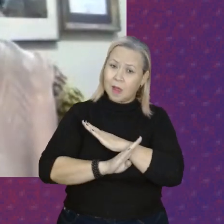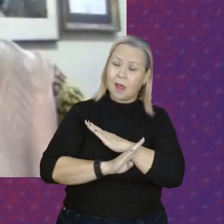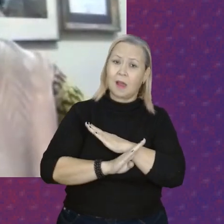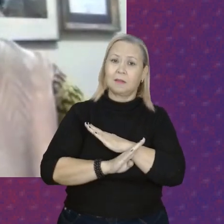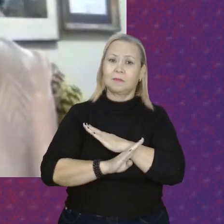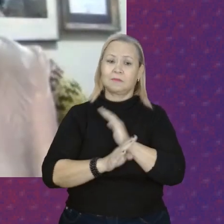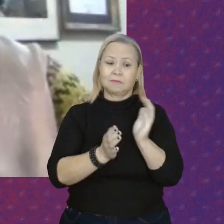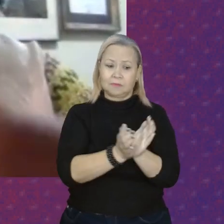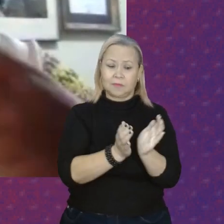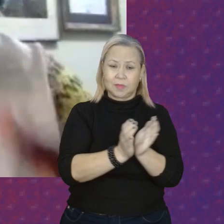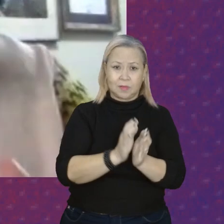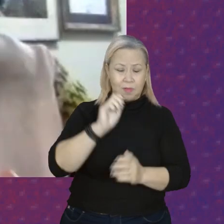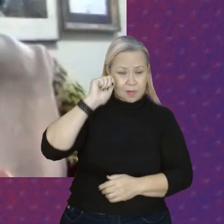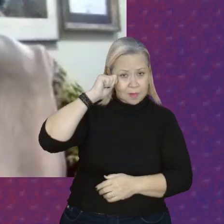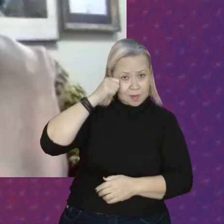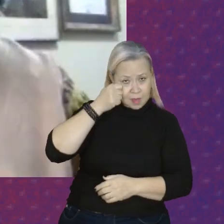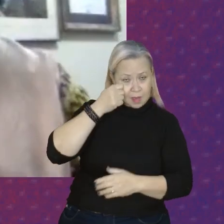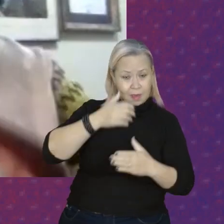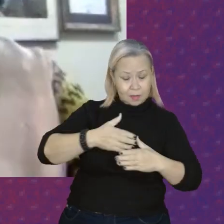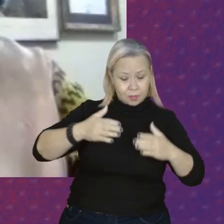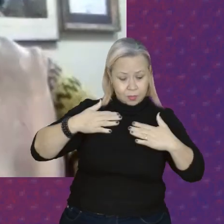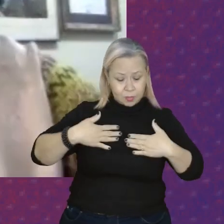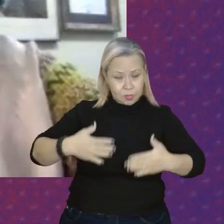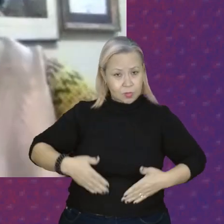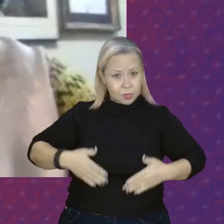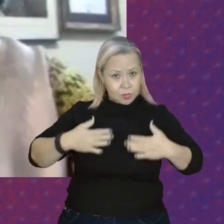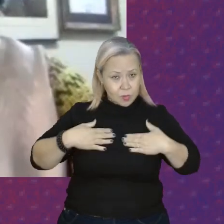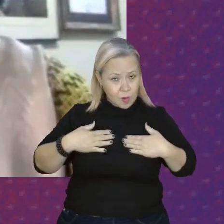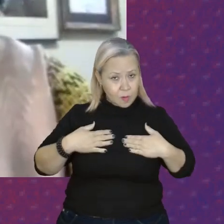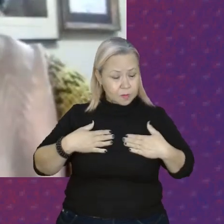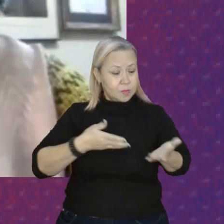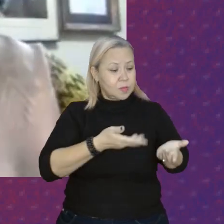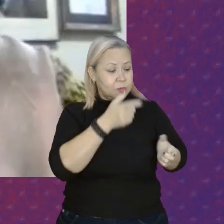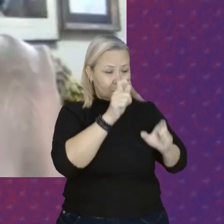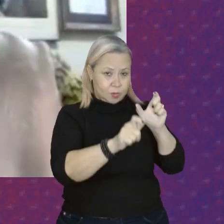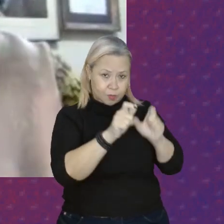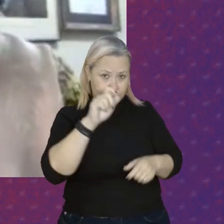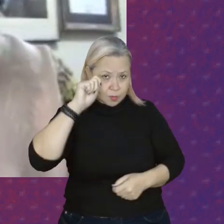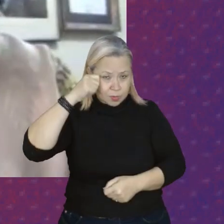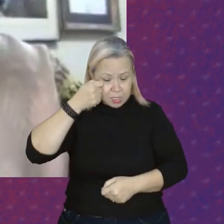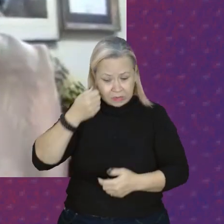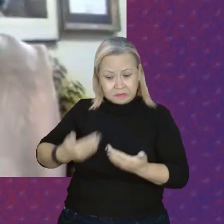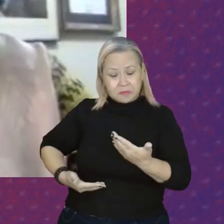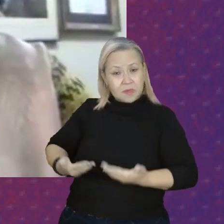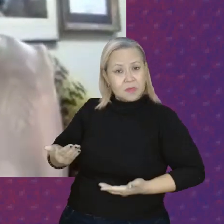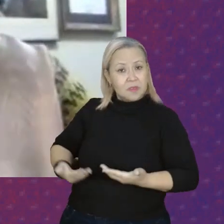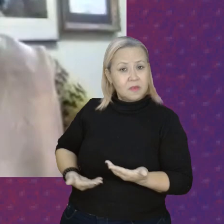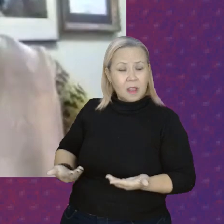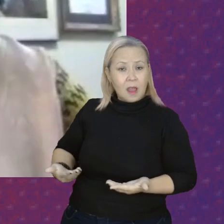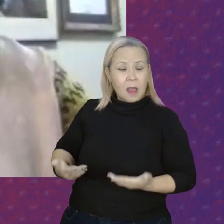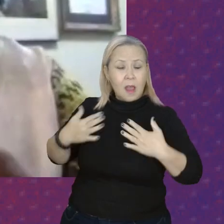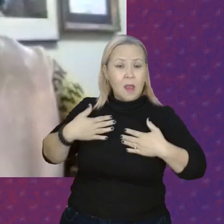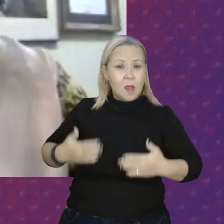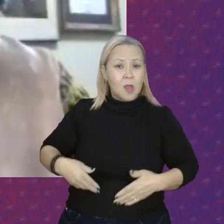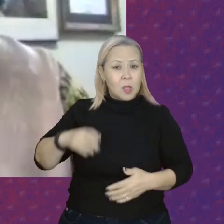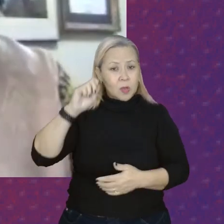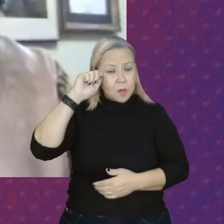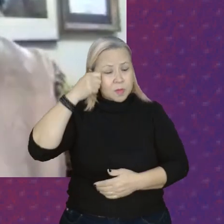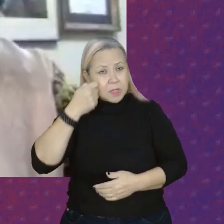né, dos corpos da juventude negra, subalternizar os corpos negros,